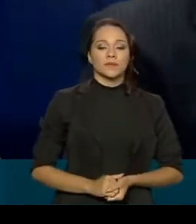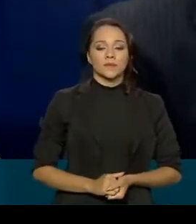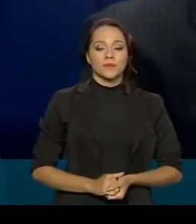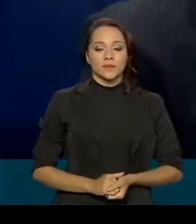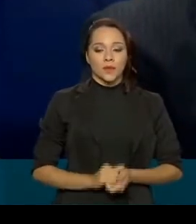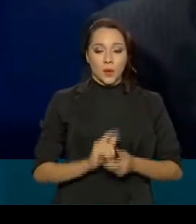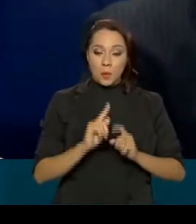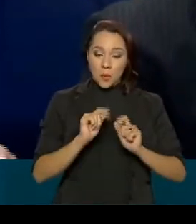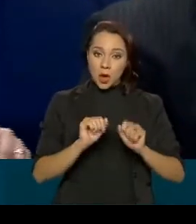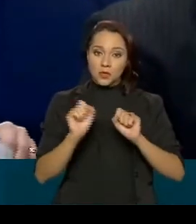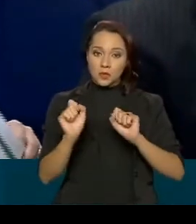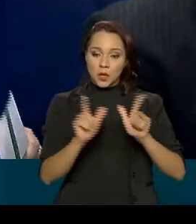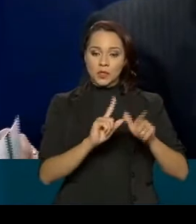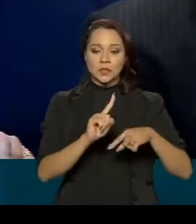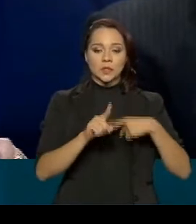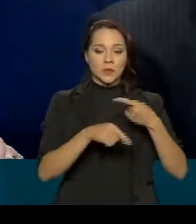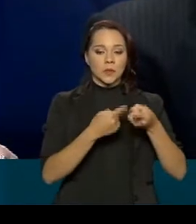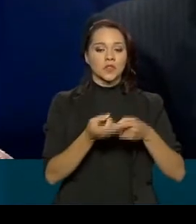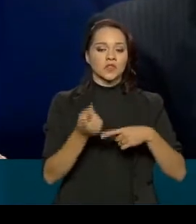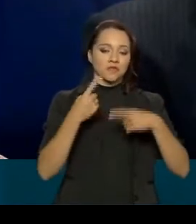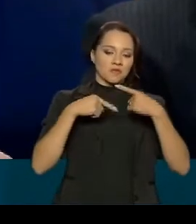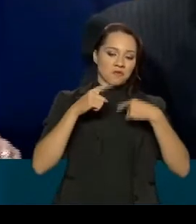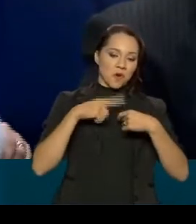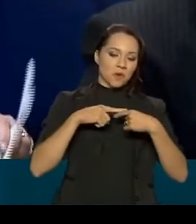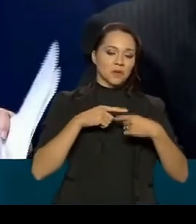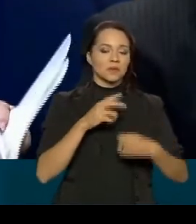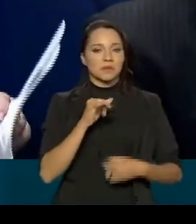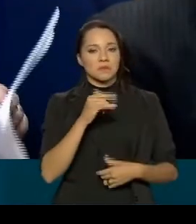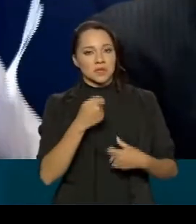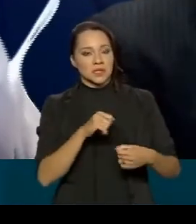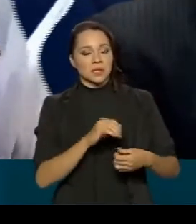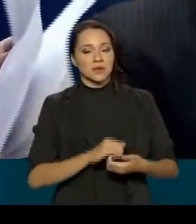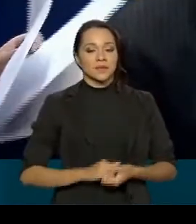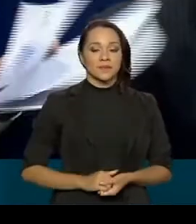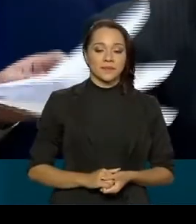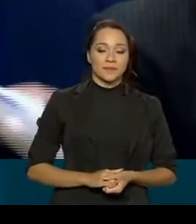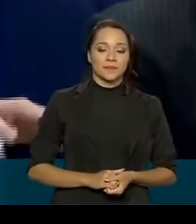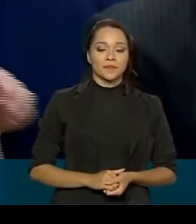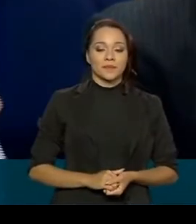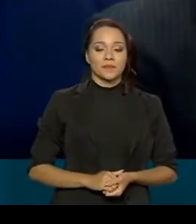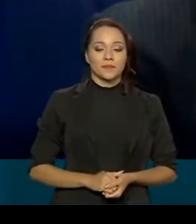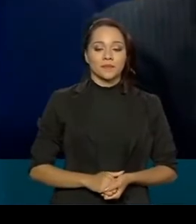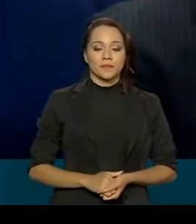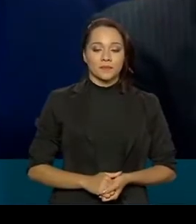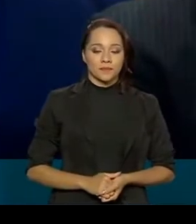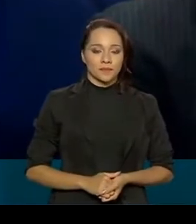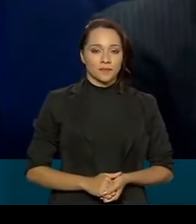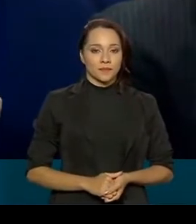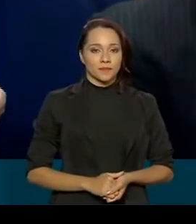Pode passar o próximo slide, depois, se for o caso, a gente volta nesse aí. Próximo slide aí. Próximo slide, por favor.